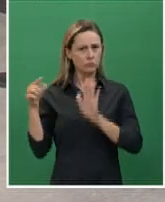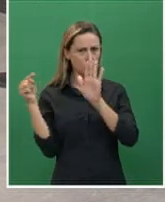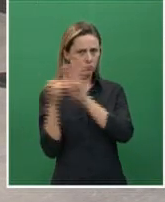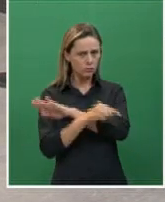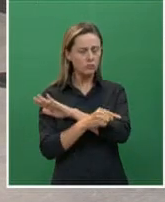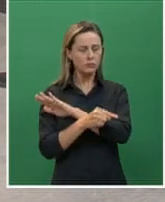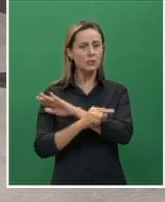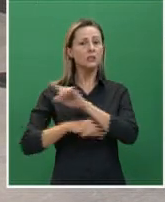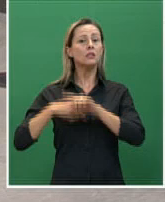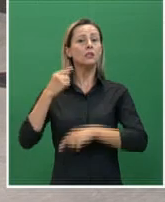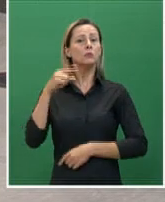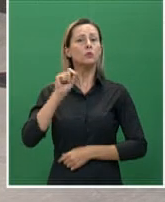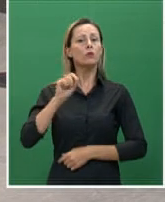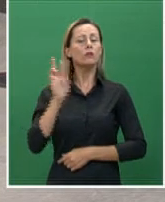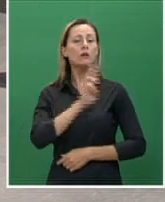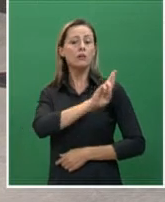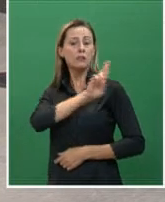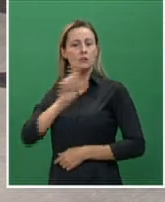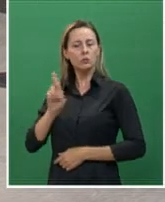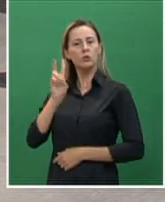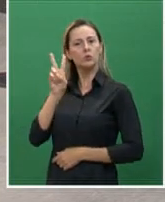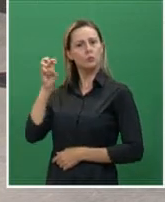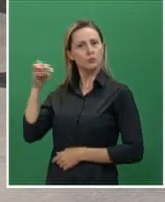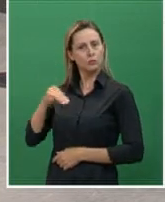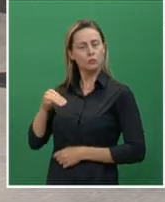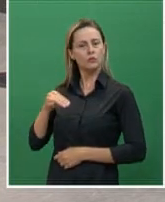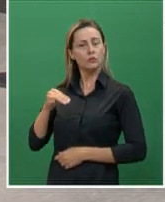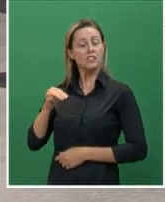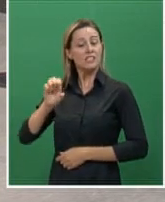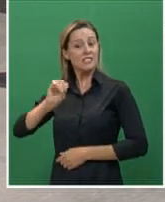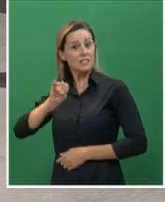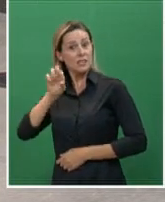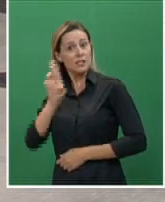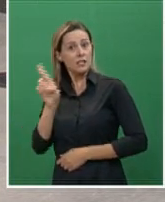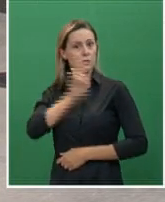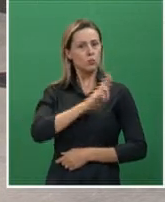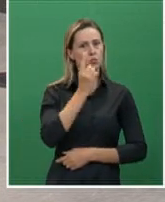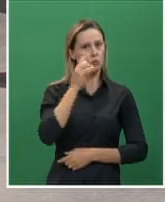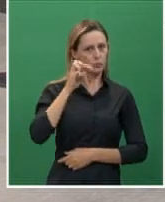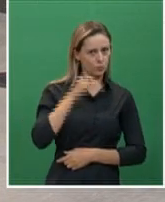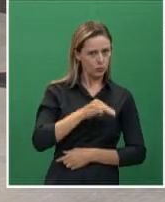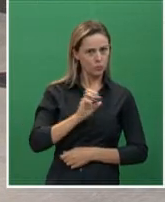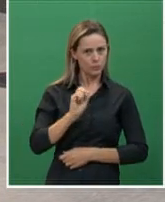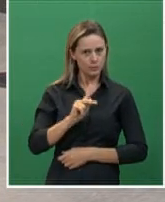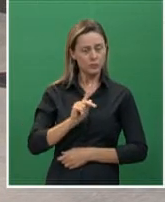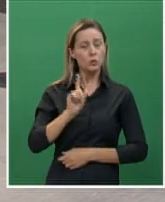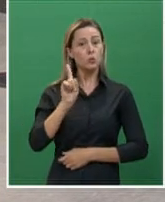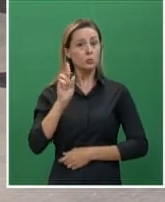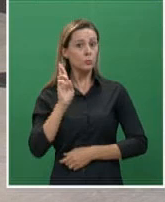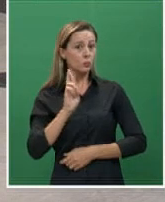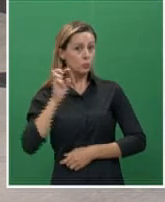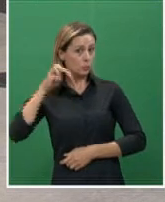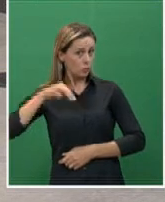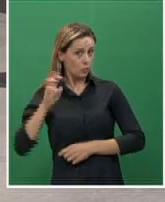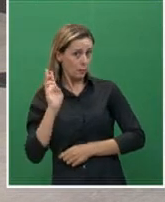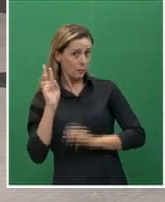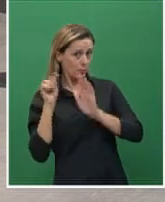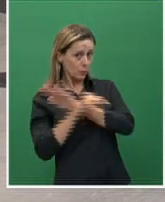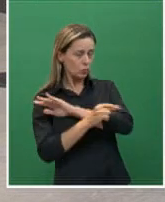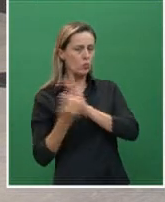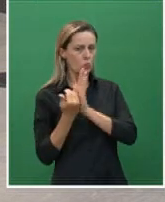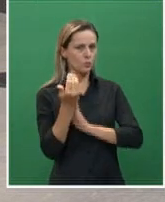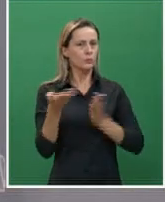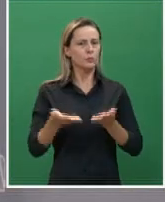fazer sua pergunta e depois a resposta será em dois minutos a réplica em um minuto o seu um minuto de pergunta começa